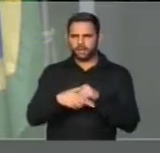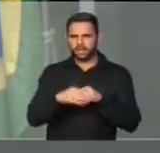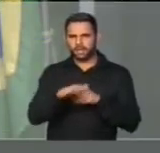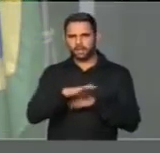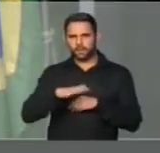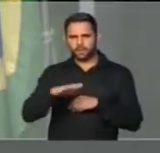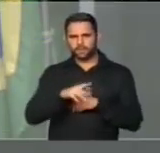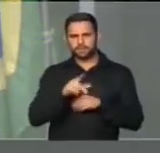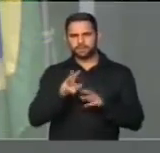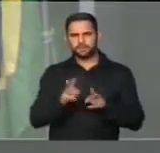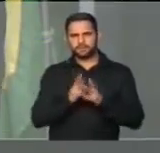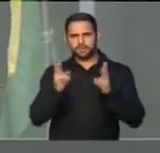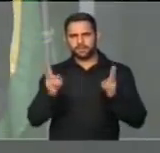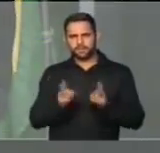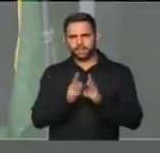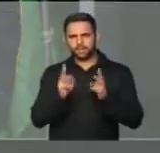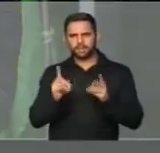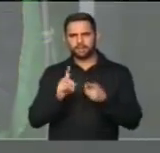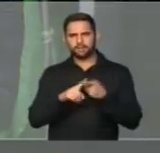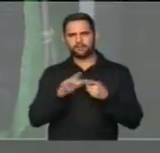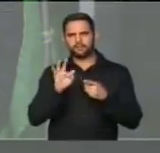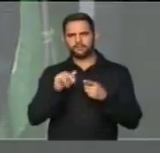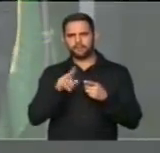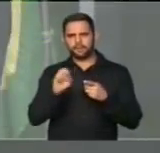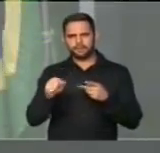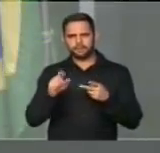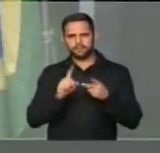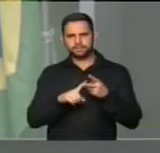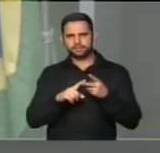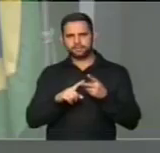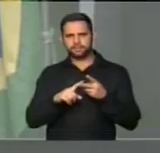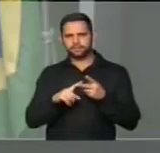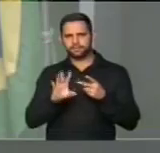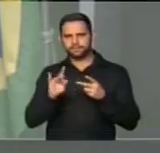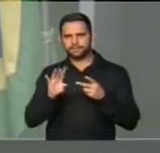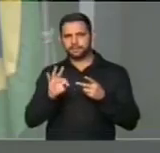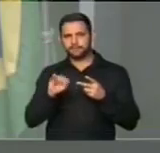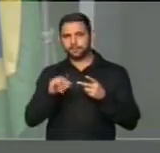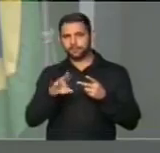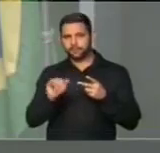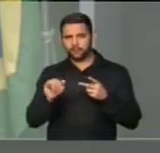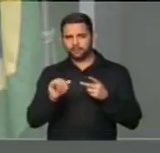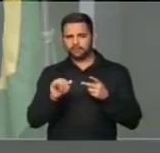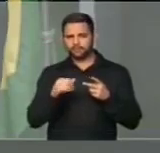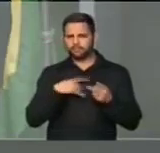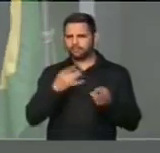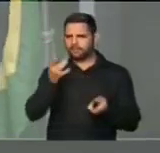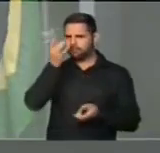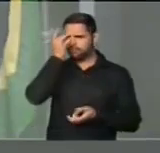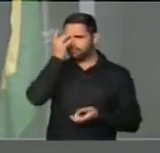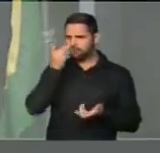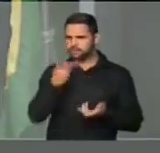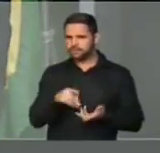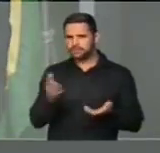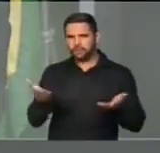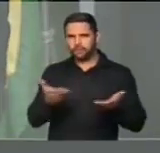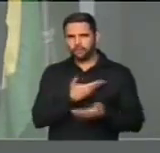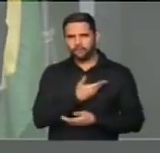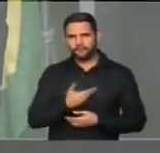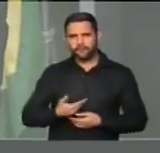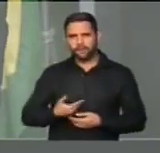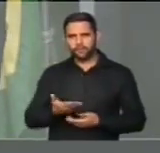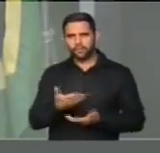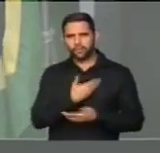do Pronatec, do FIES e do Ciências Sem Fronteira. Que lógica tem este governo?